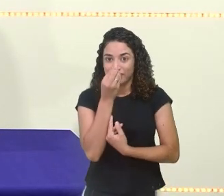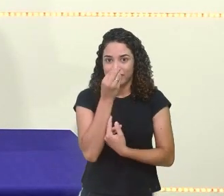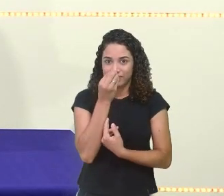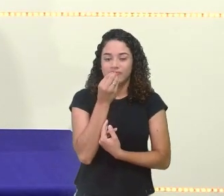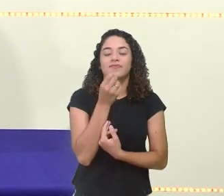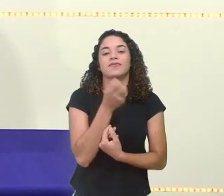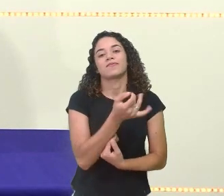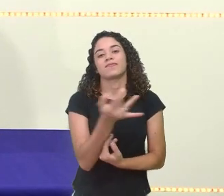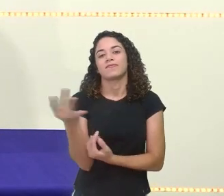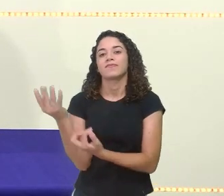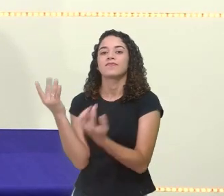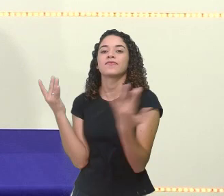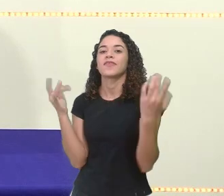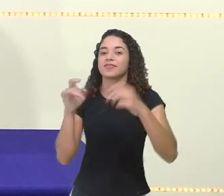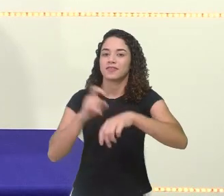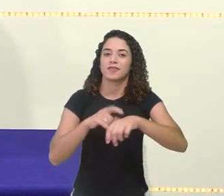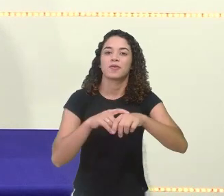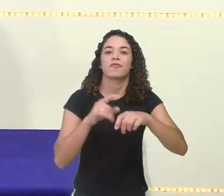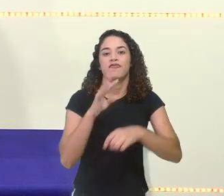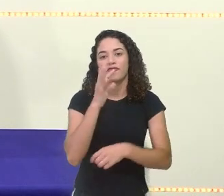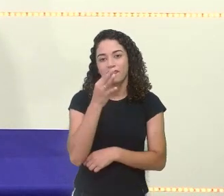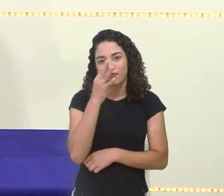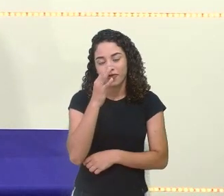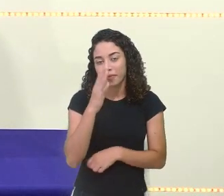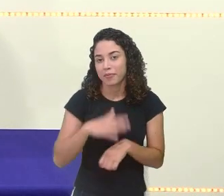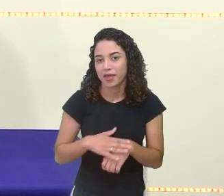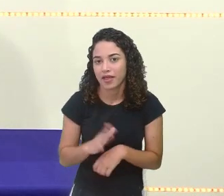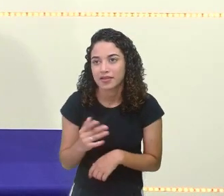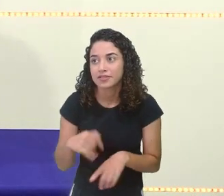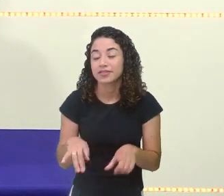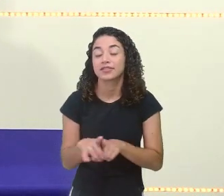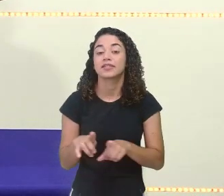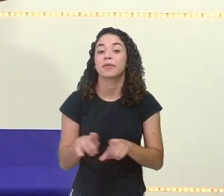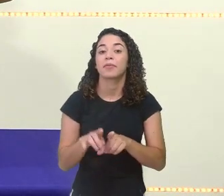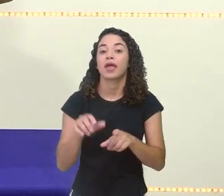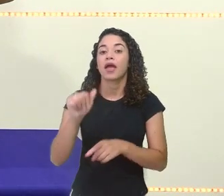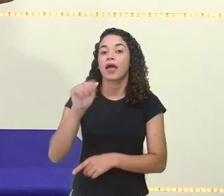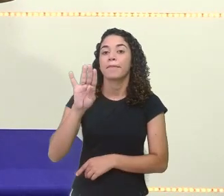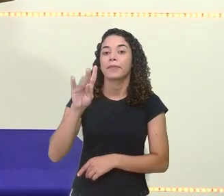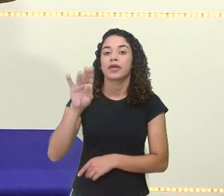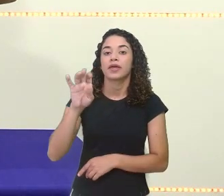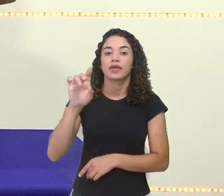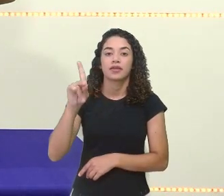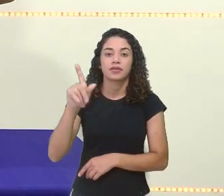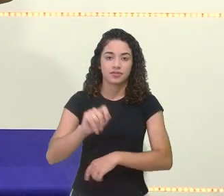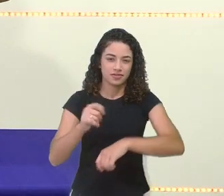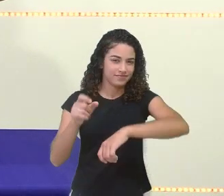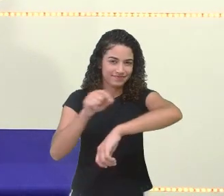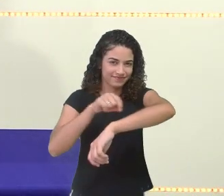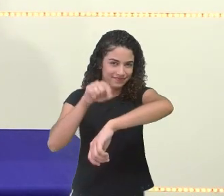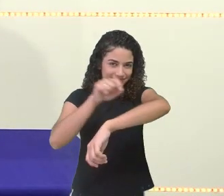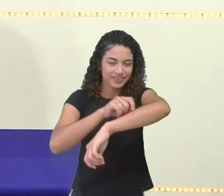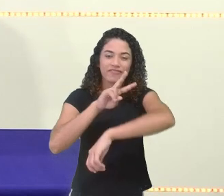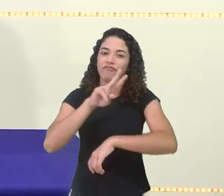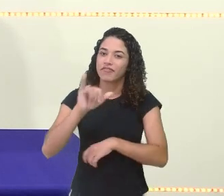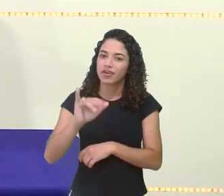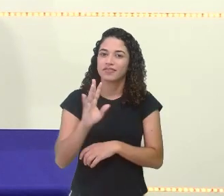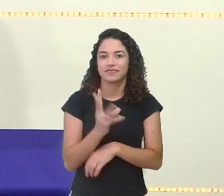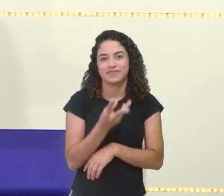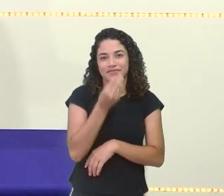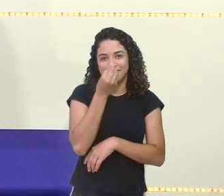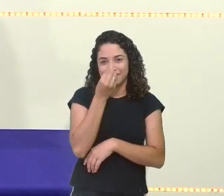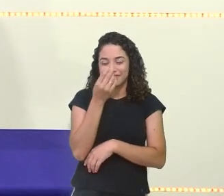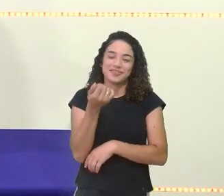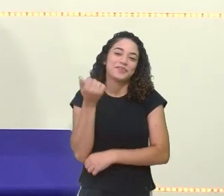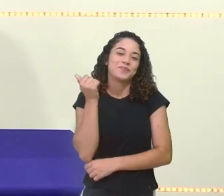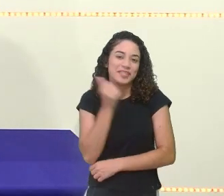as flores aparecem, não é? E as abelhas ficam realmente nas flores. E as